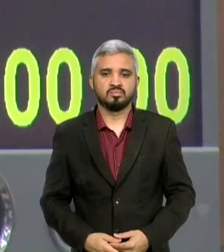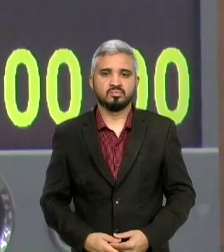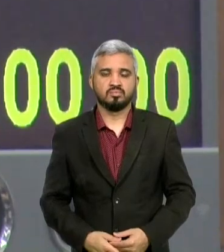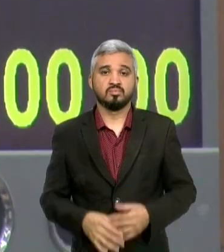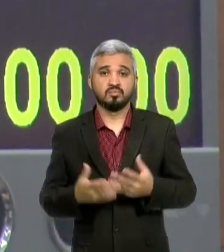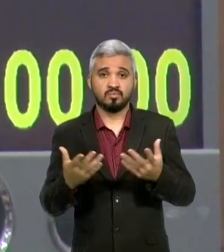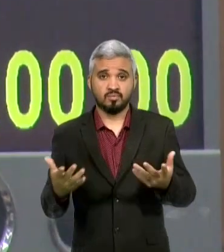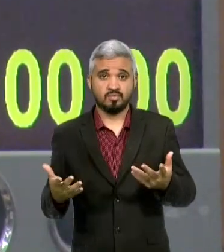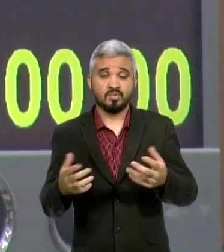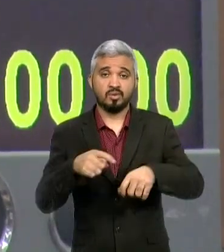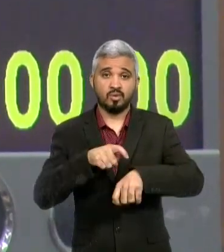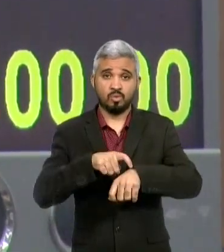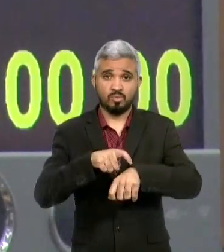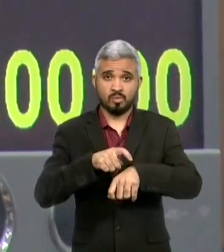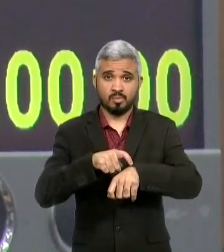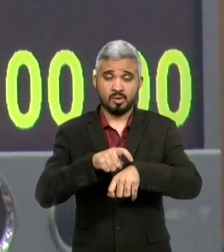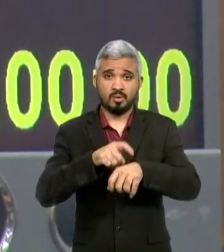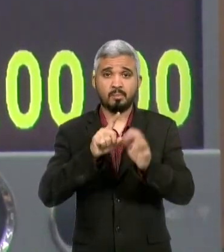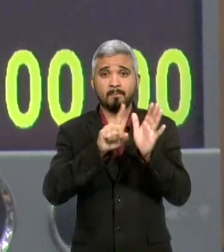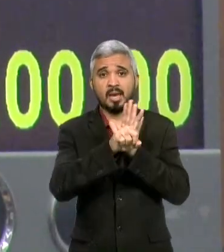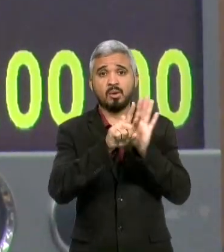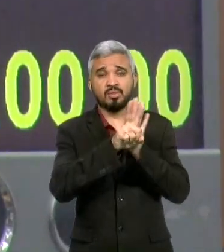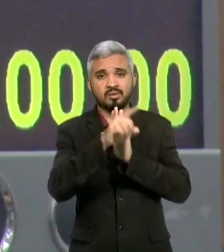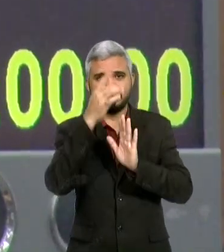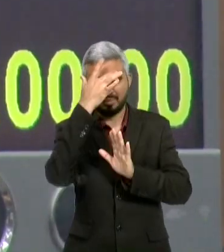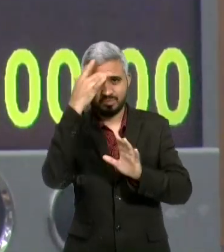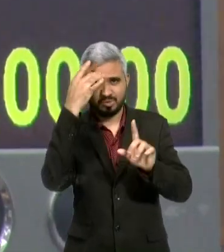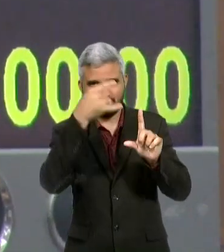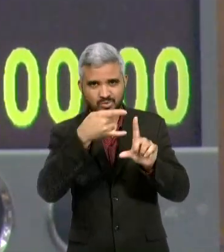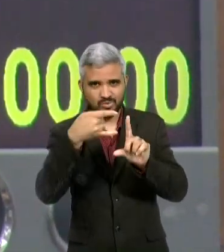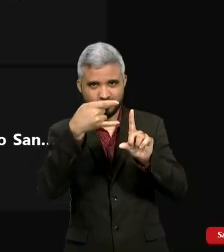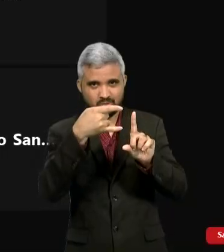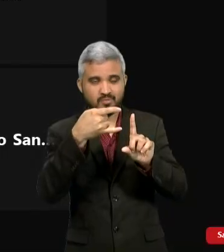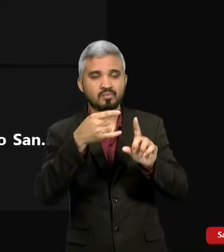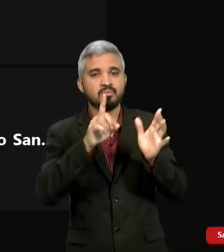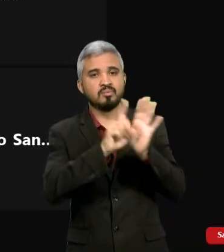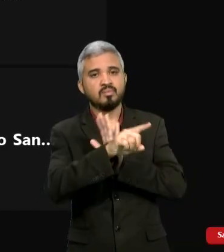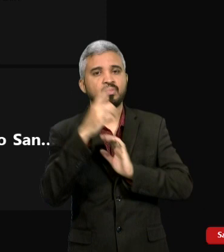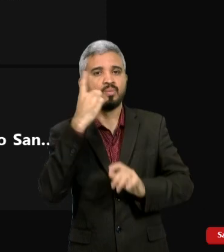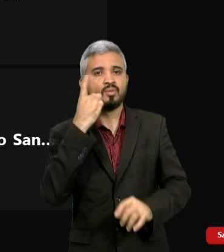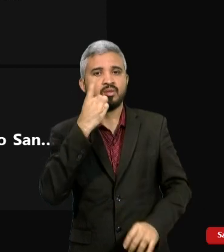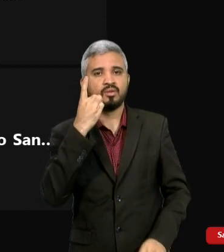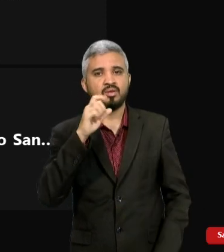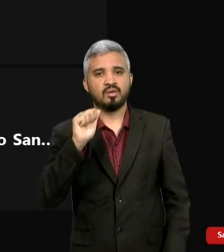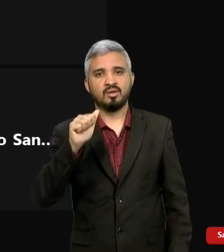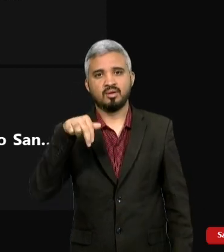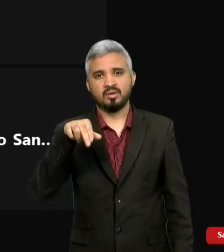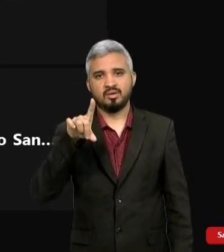Vamos passar a colher os votos remotos. Como vota a deputada Andréia?